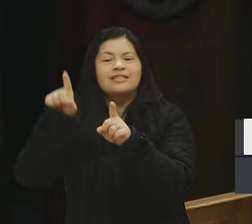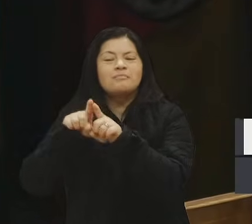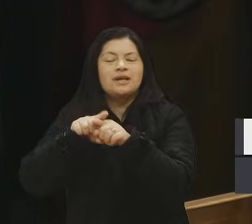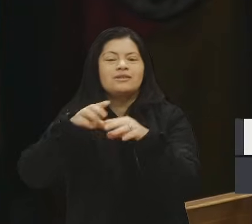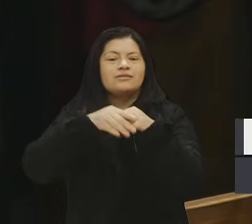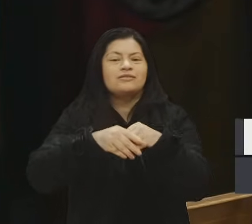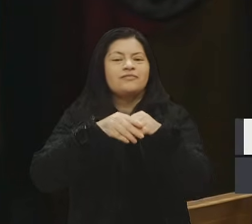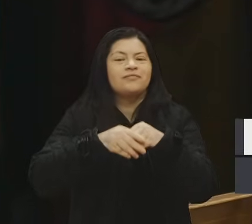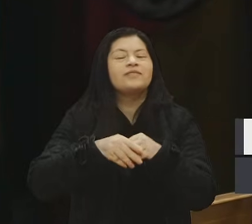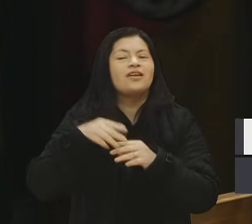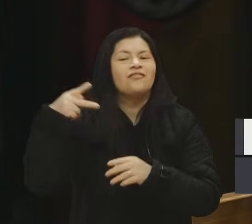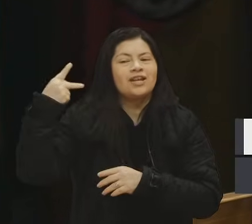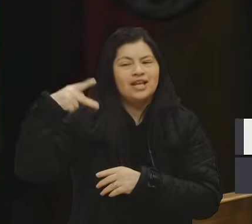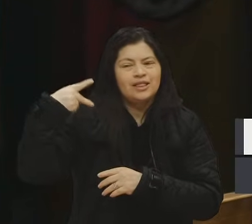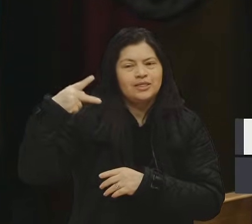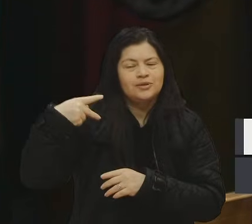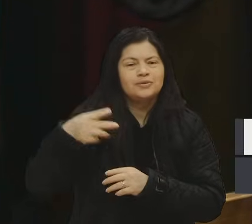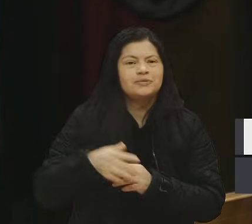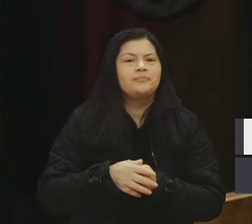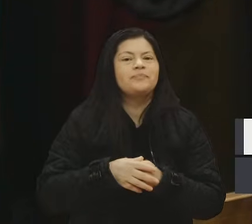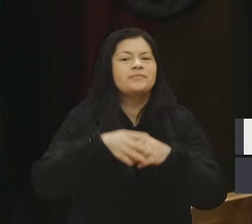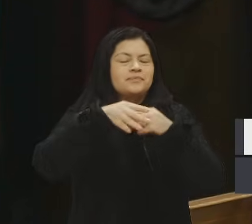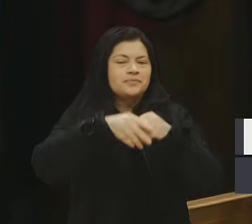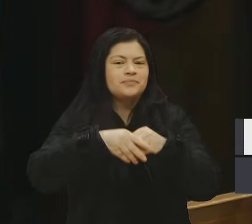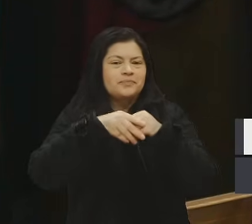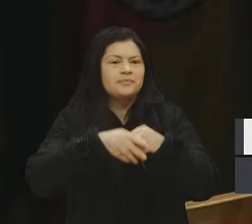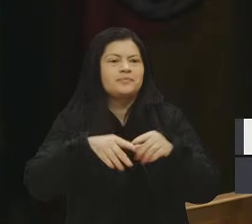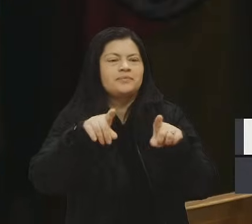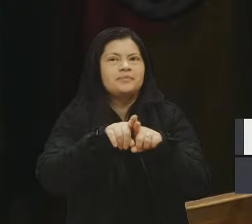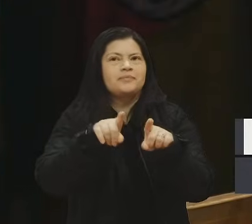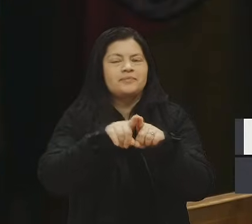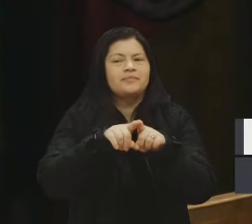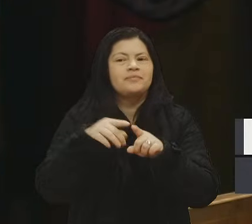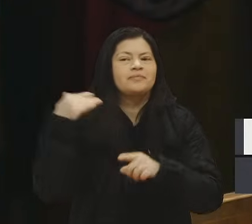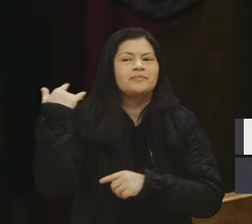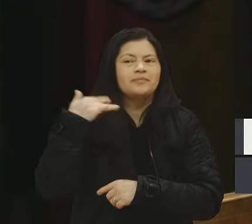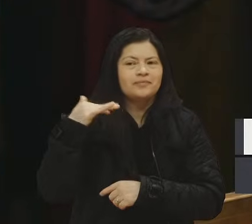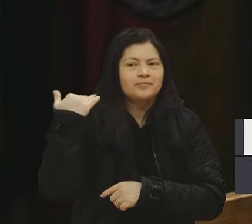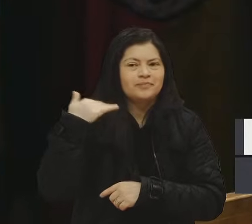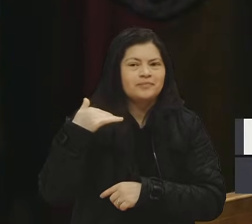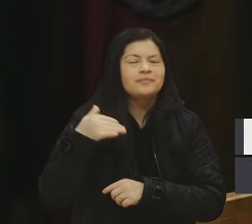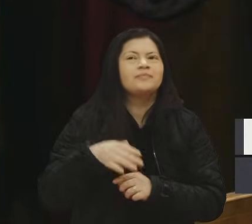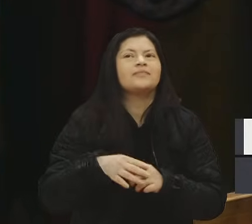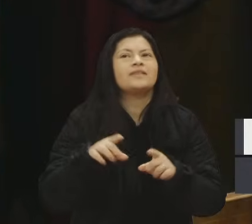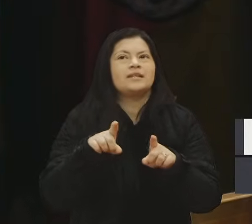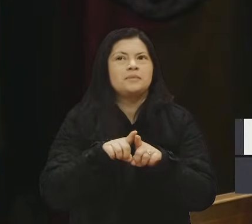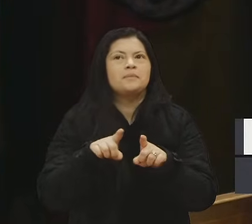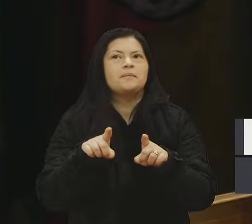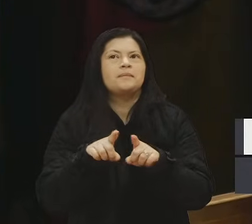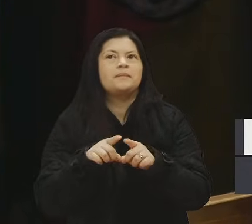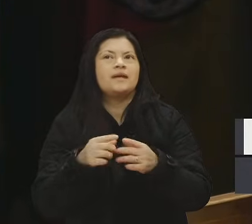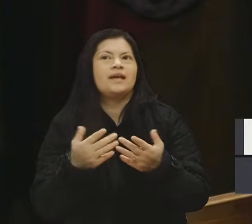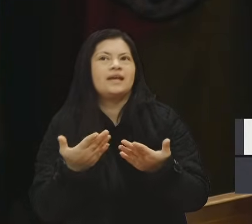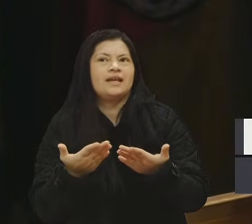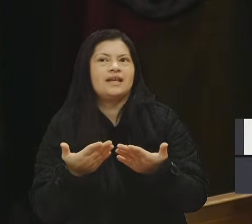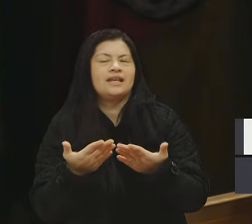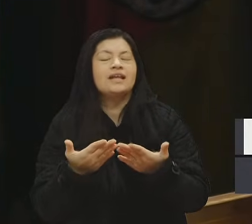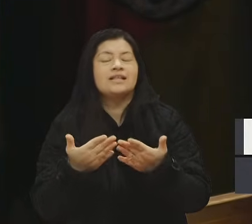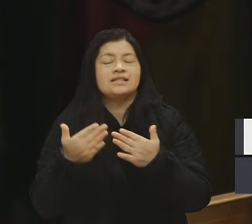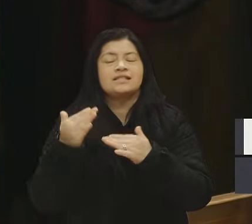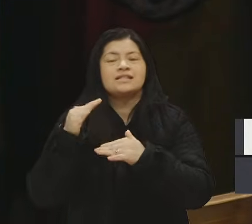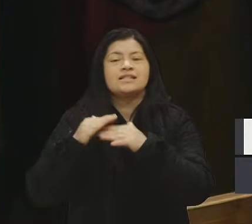o vereador, queria saudar também a vereadora Andressa, também proponente dessa